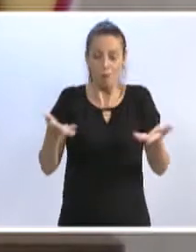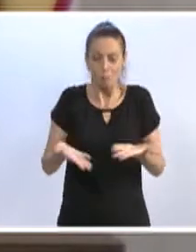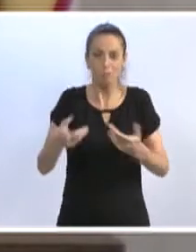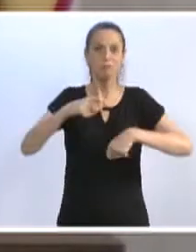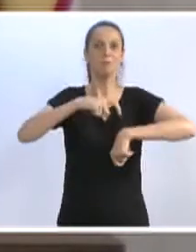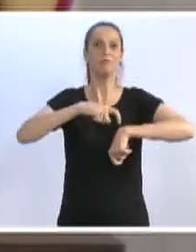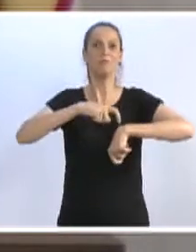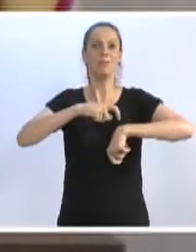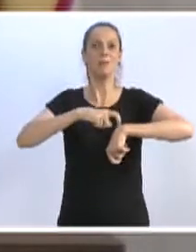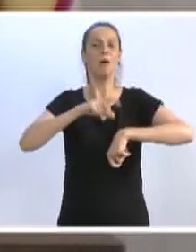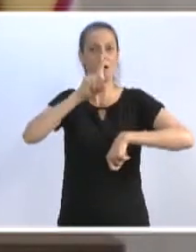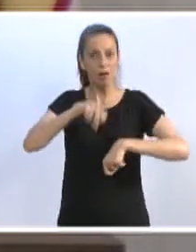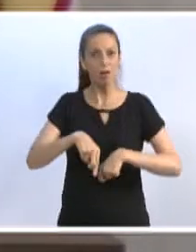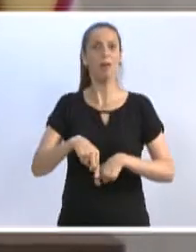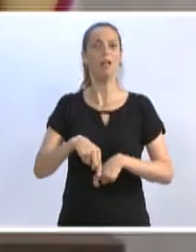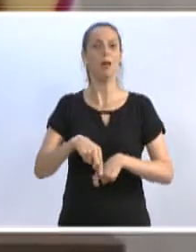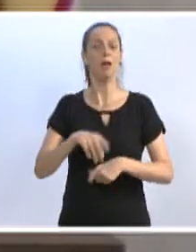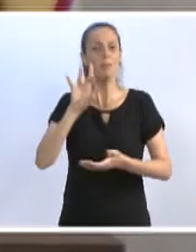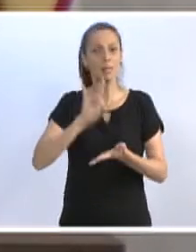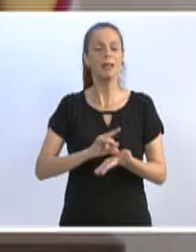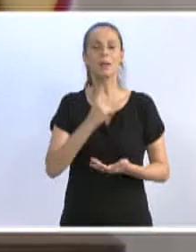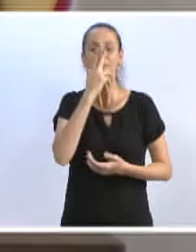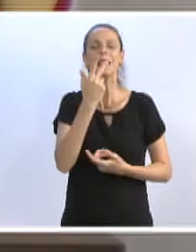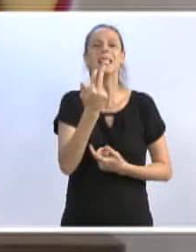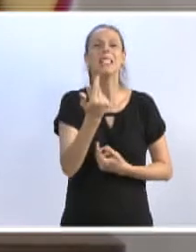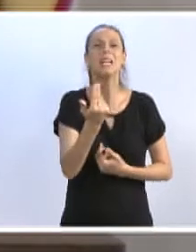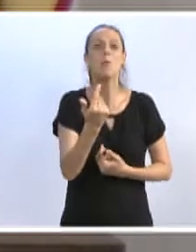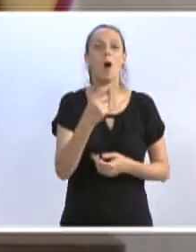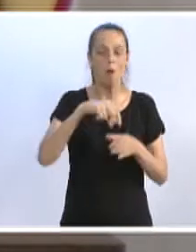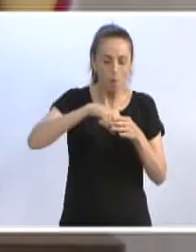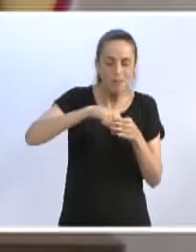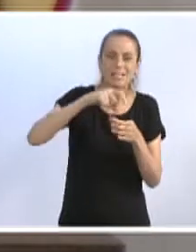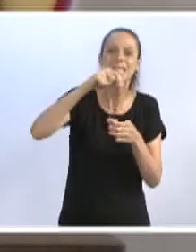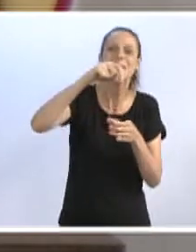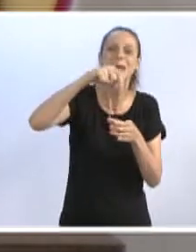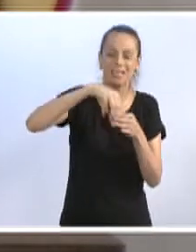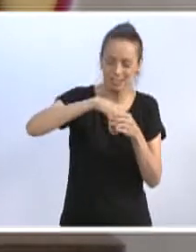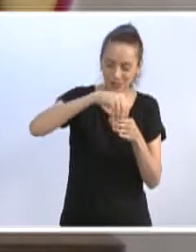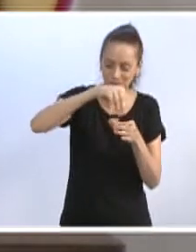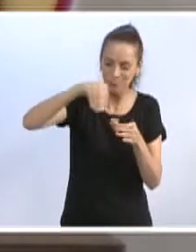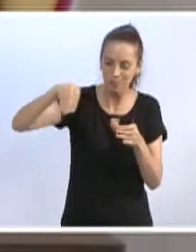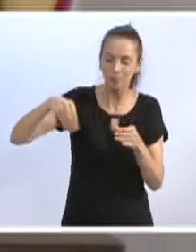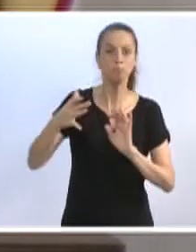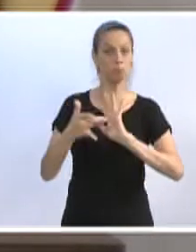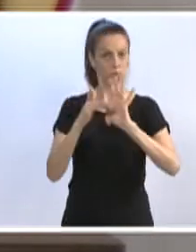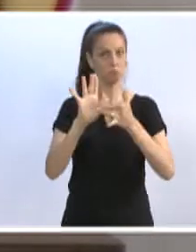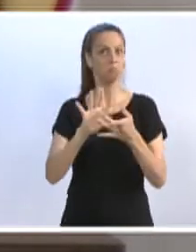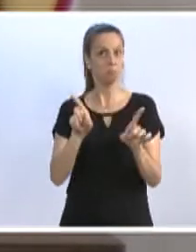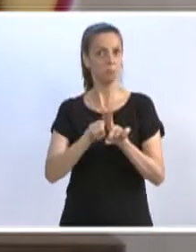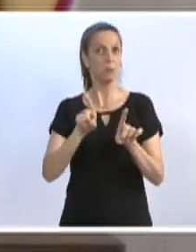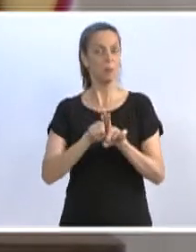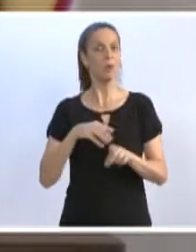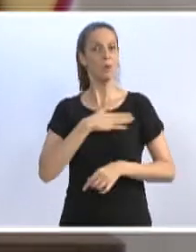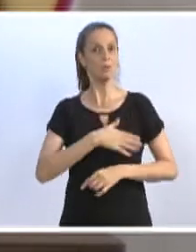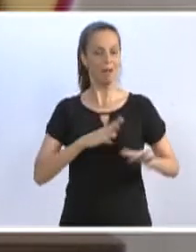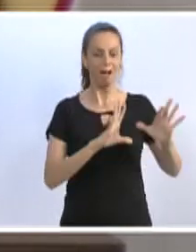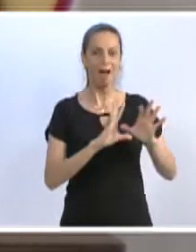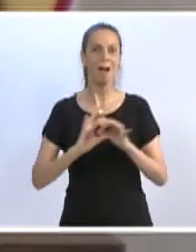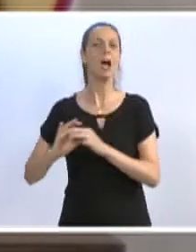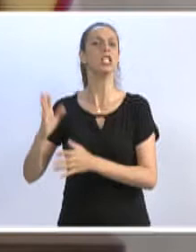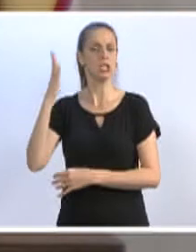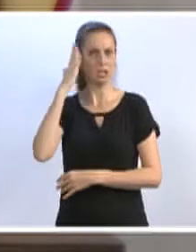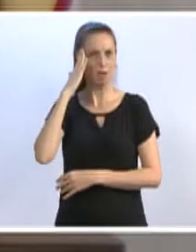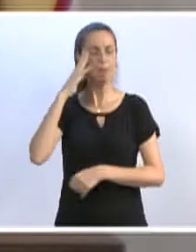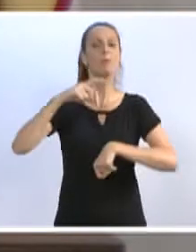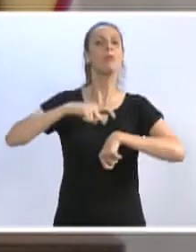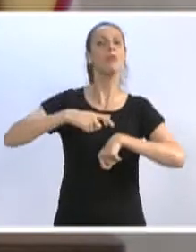aqui, ela é semente. Jesus era alguém também bastante contextualizado. Ele entendia o seu